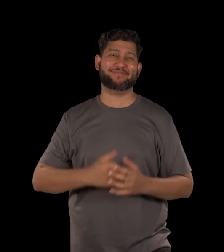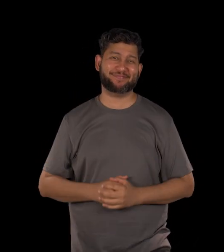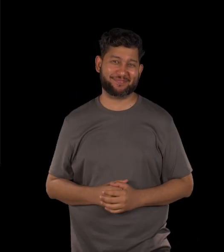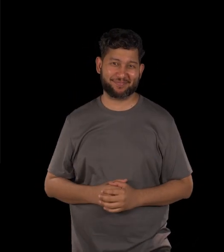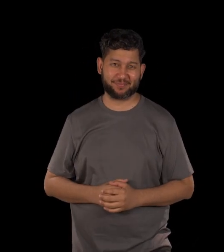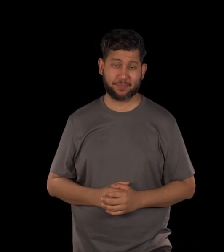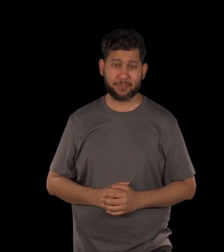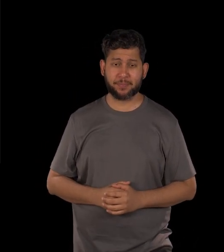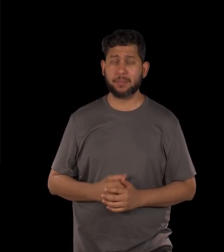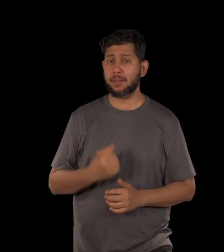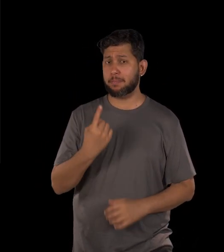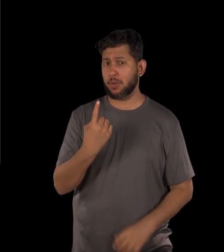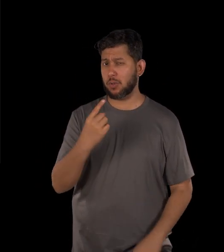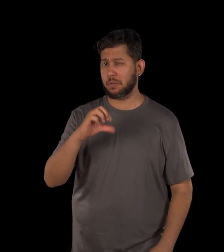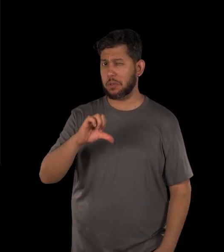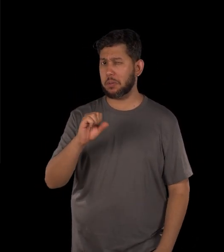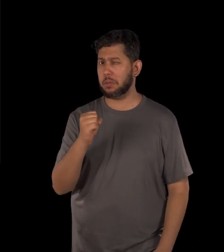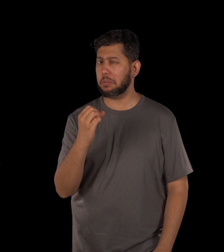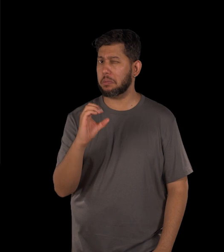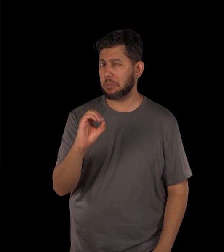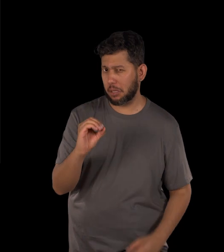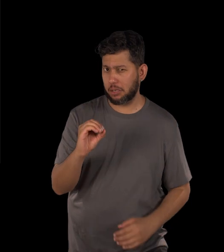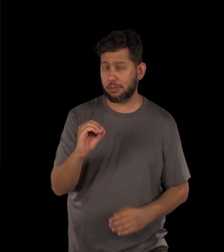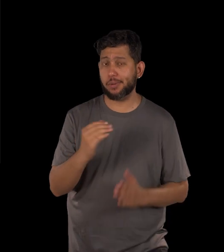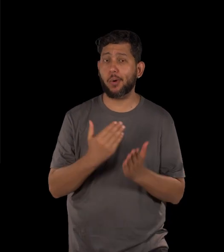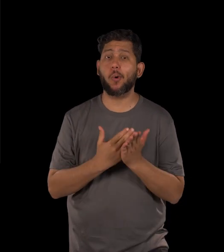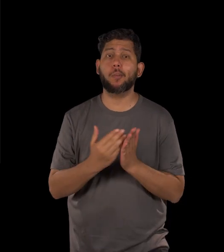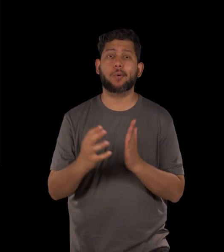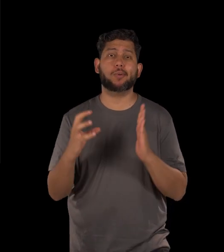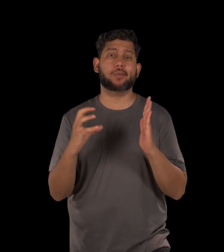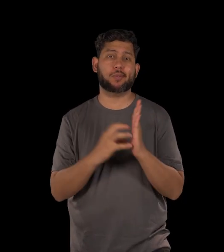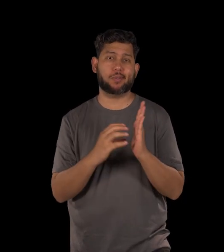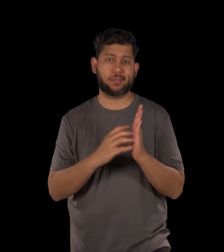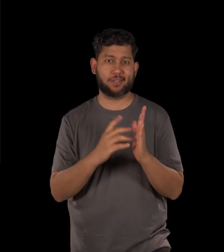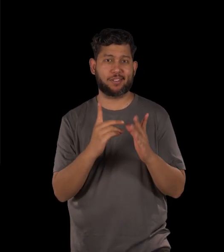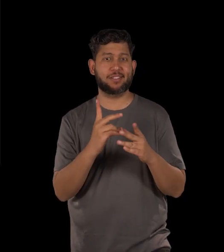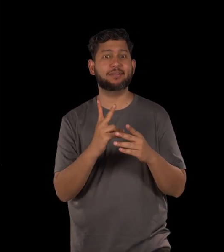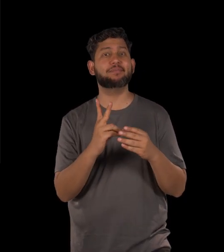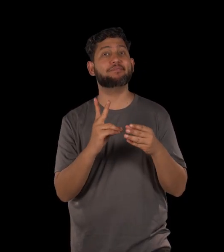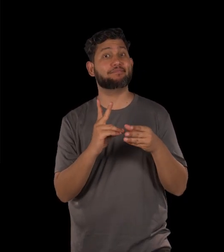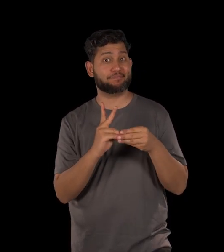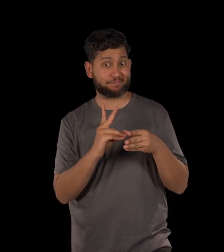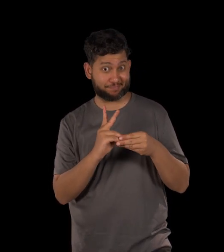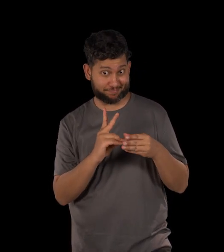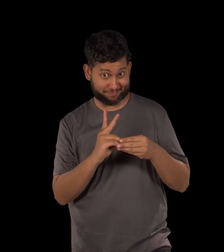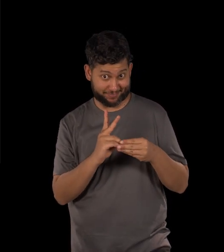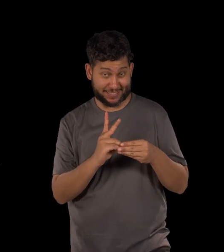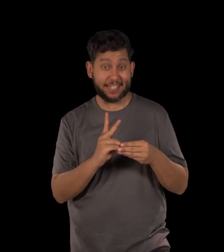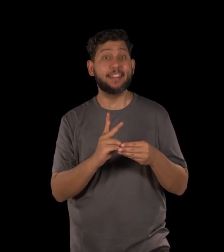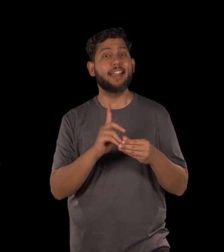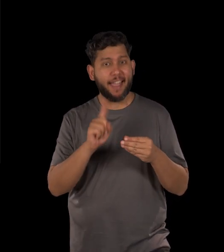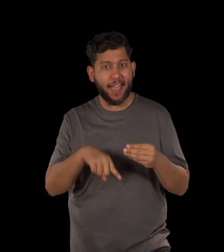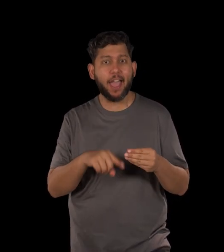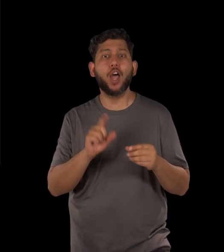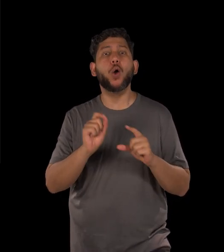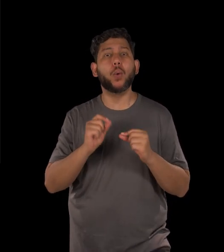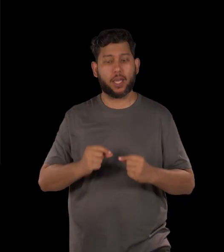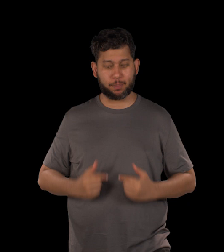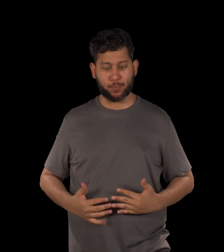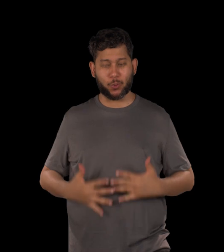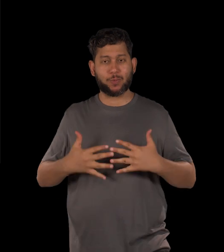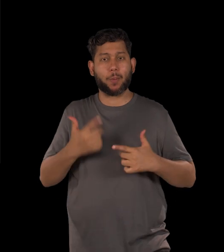dos anos 80, o vírus da AIDS, síndrome da imunodeficiência adquirida, assombrou o